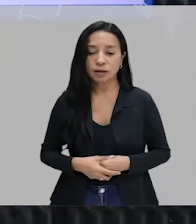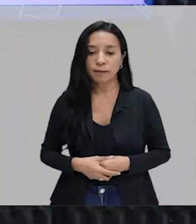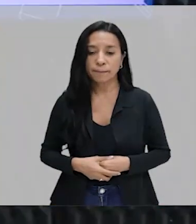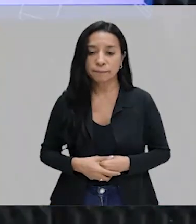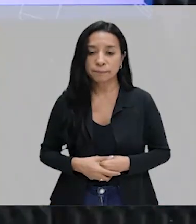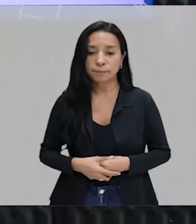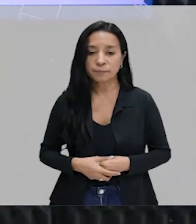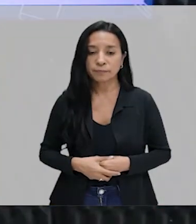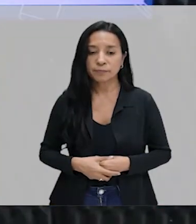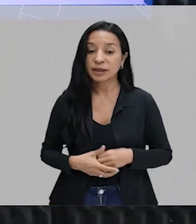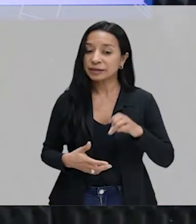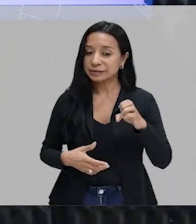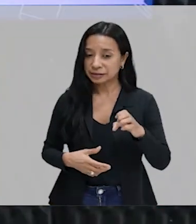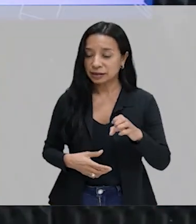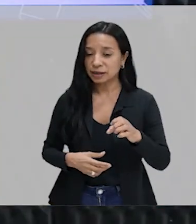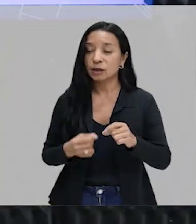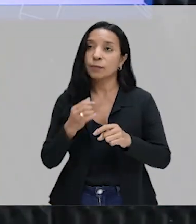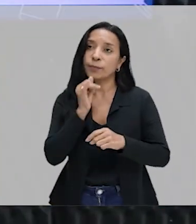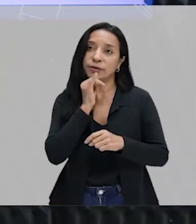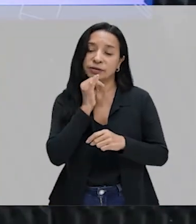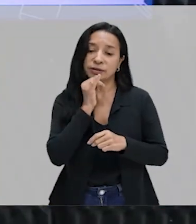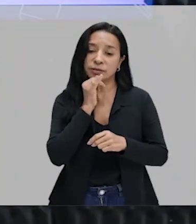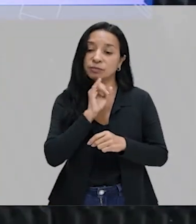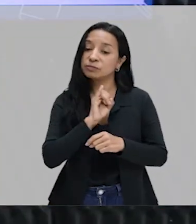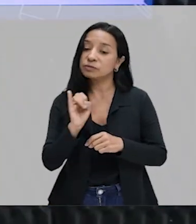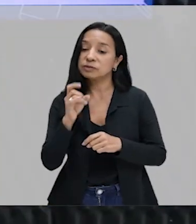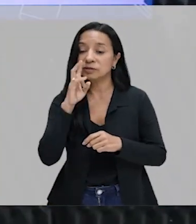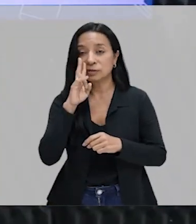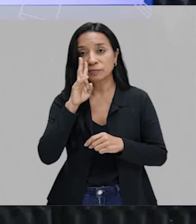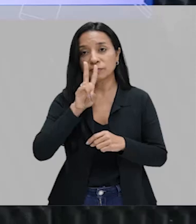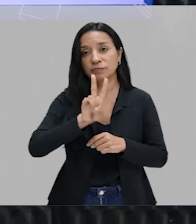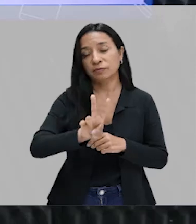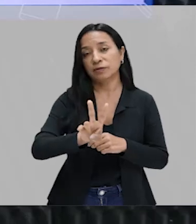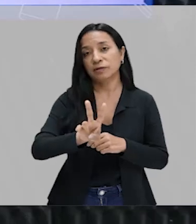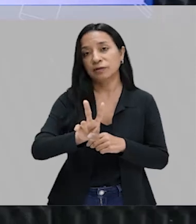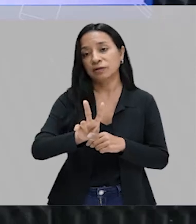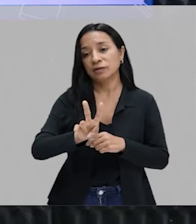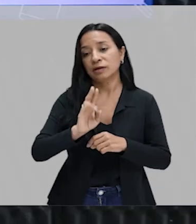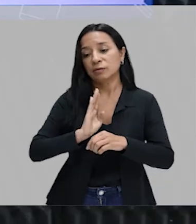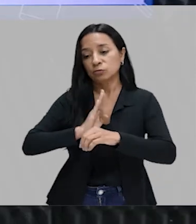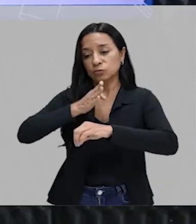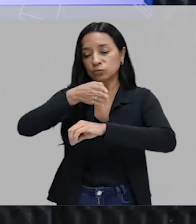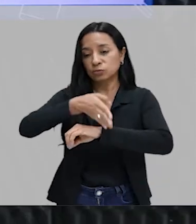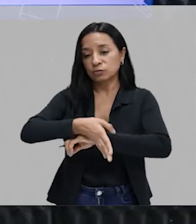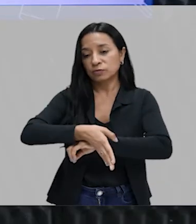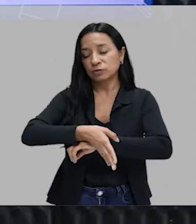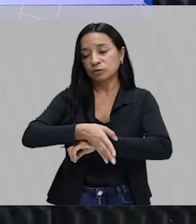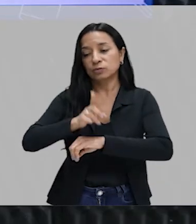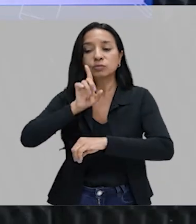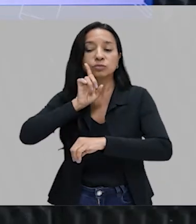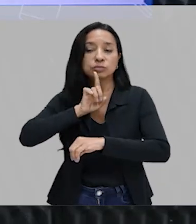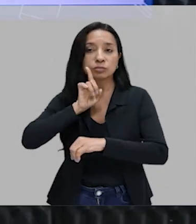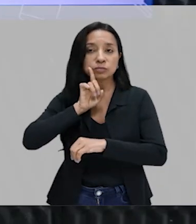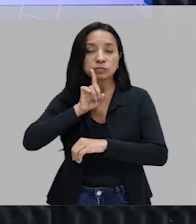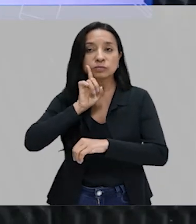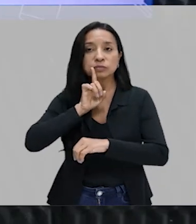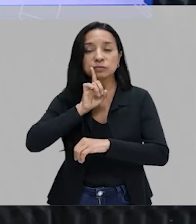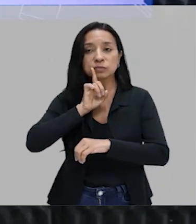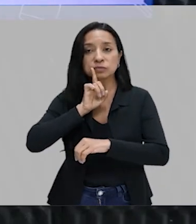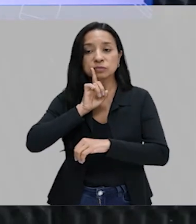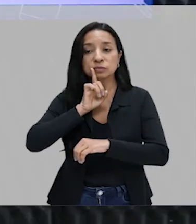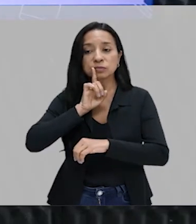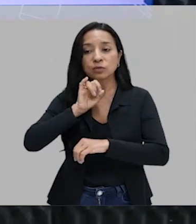militares? Pelo contrário. Por exemplo, se você olhar as invasões dos Estados Unidos